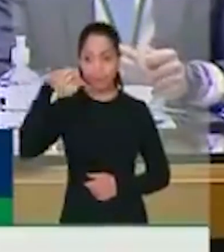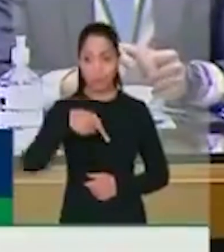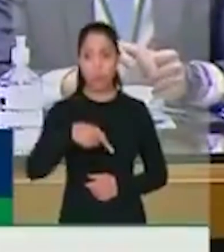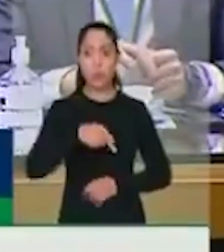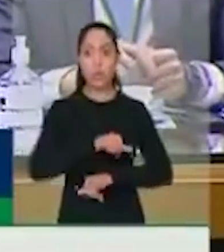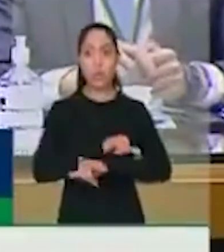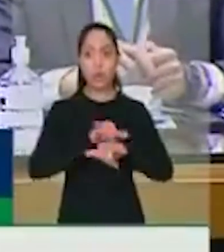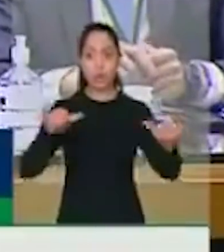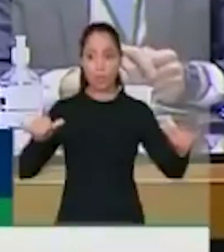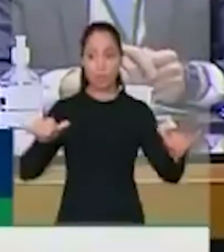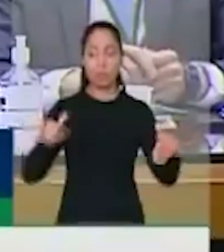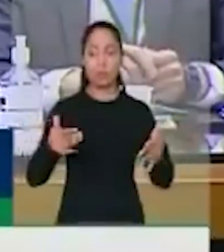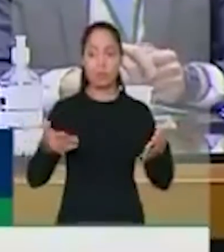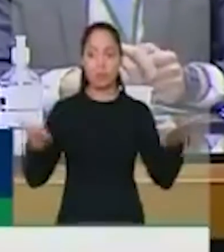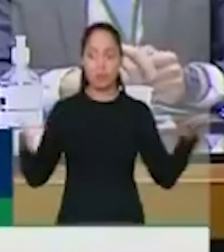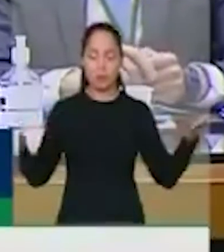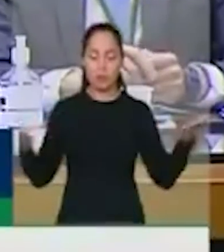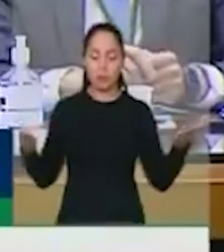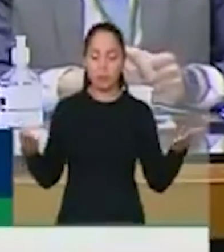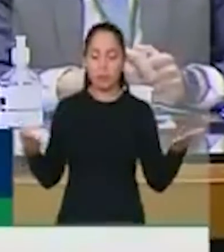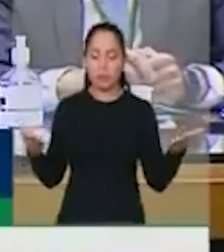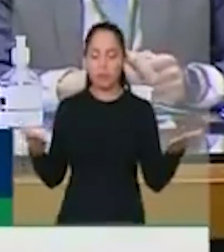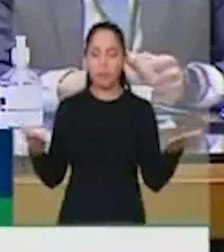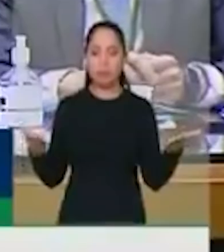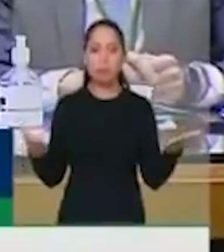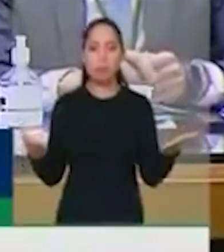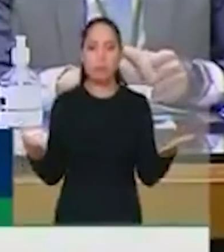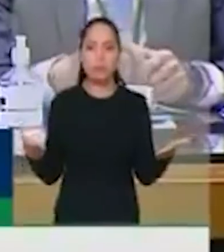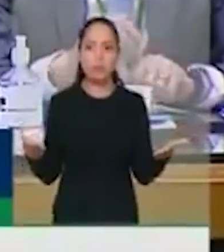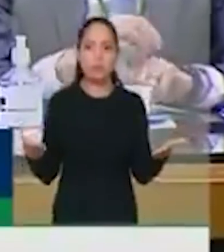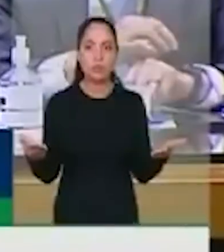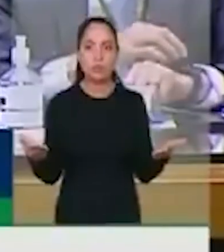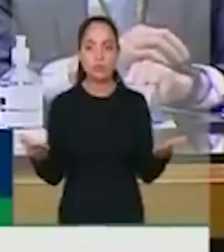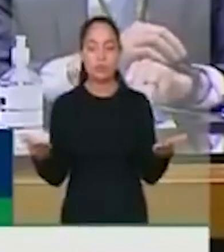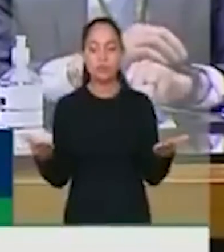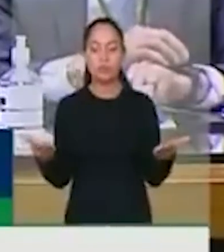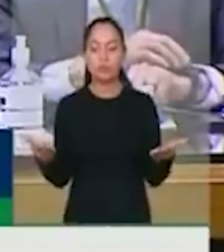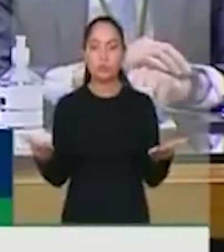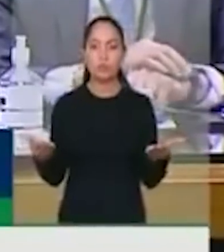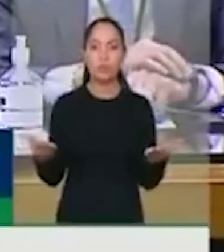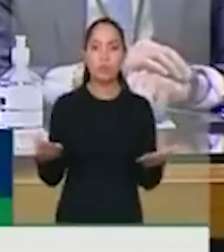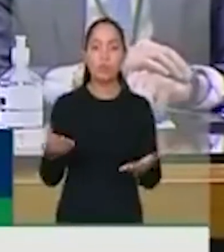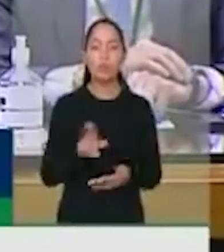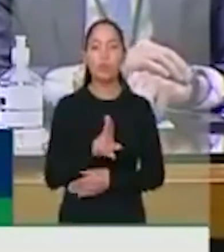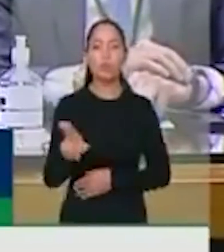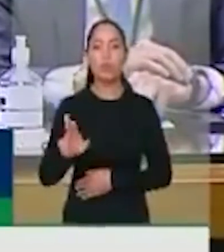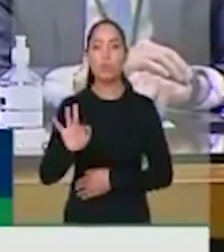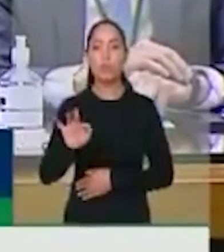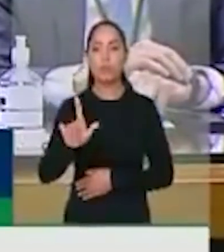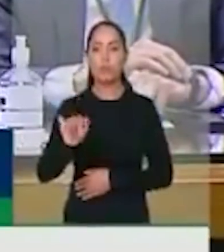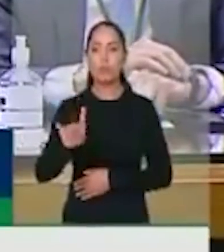Maia se emocionou em seu último discurso antes do início da votação